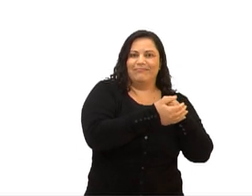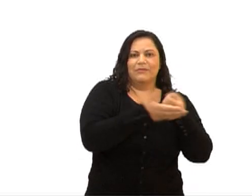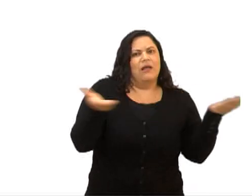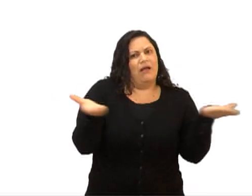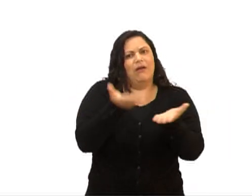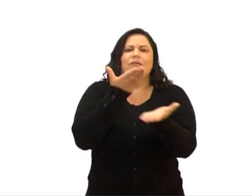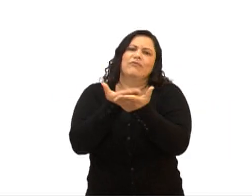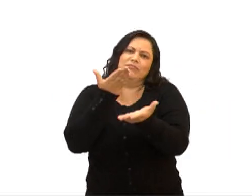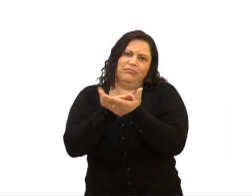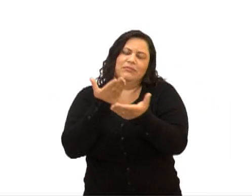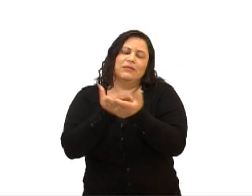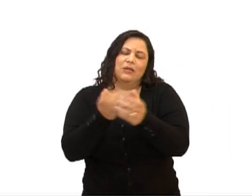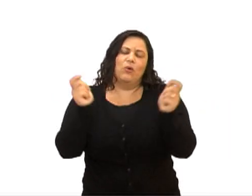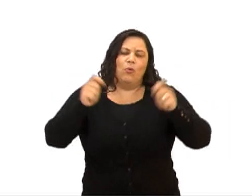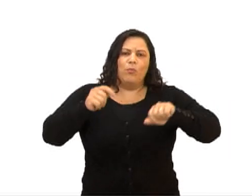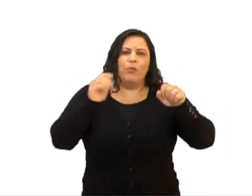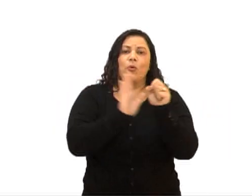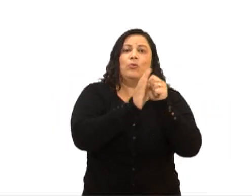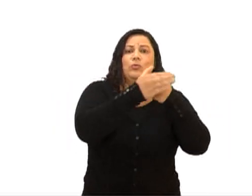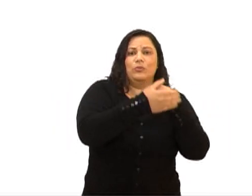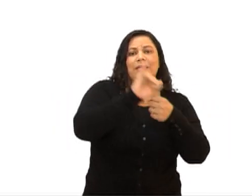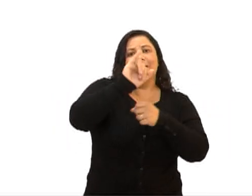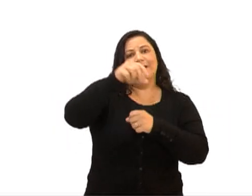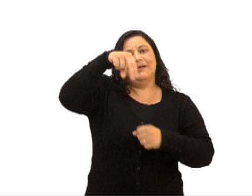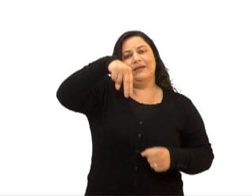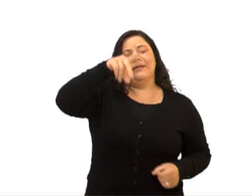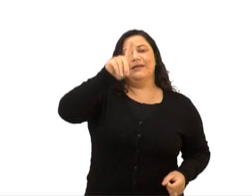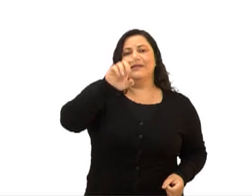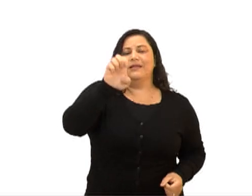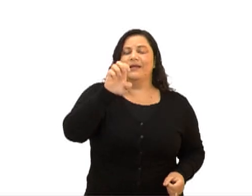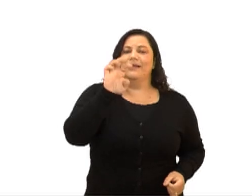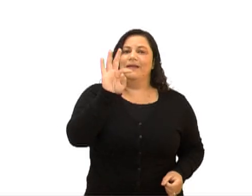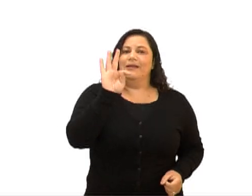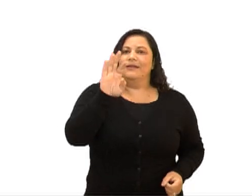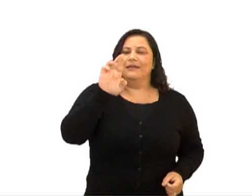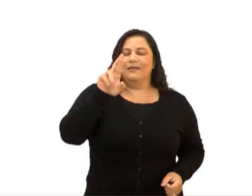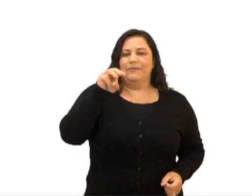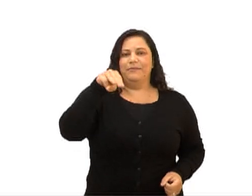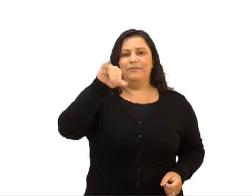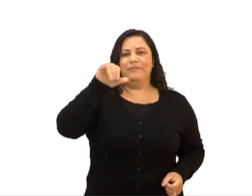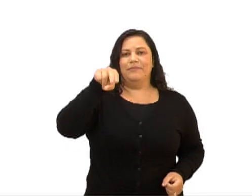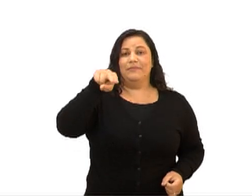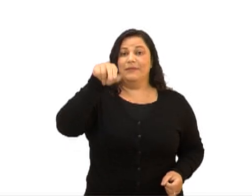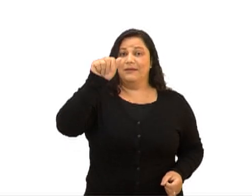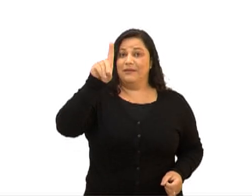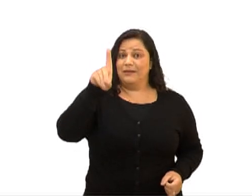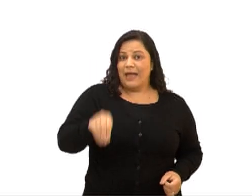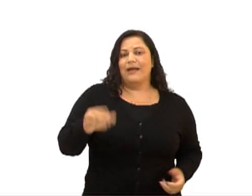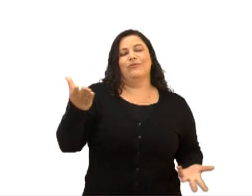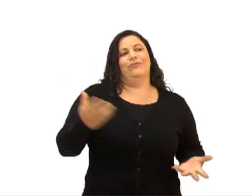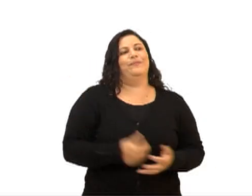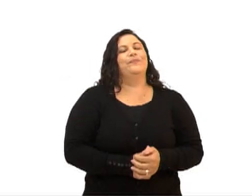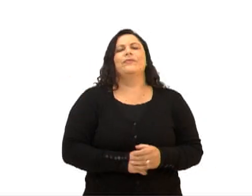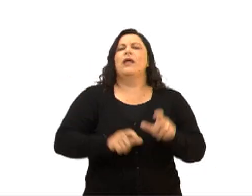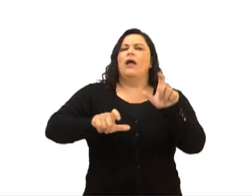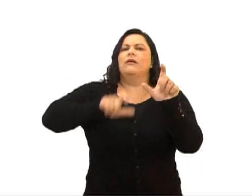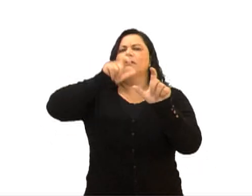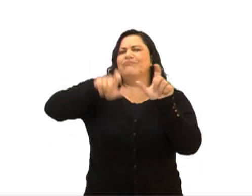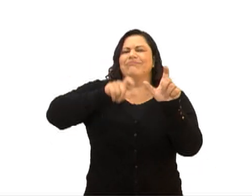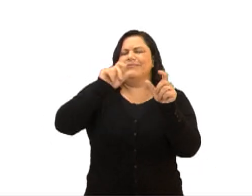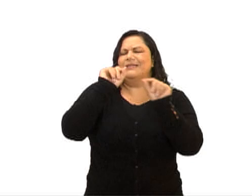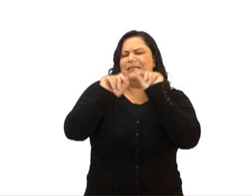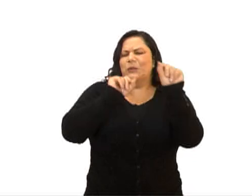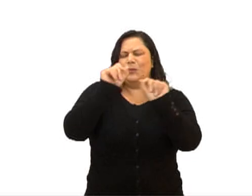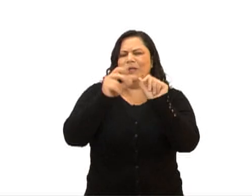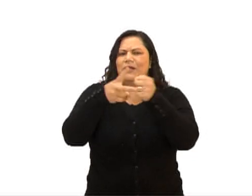um pouquinho sobre o sujeito indeterminado. Quando, ao analisar a flexão do verbo, não se pode saber se o sujeito